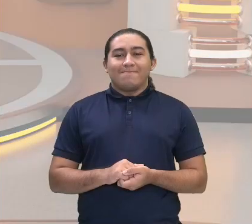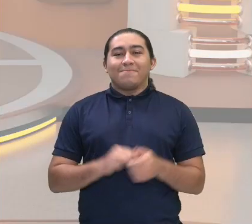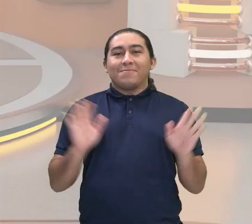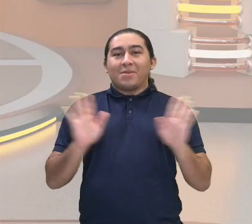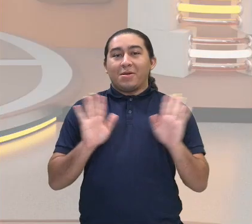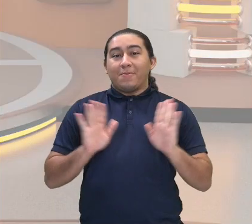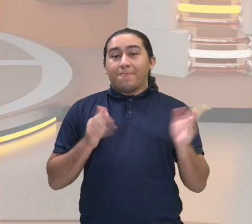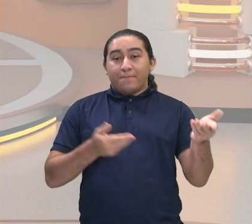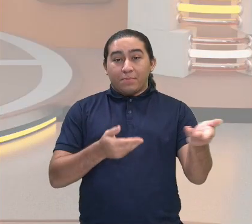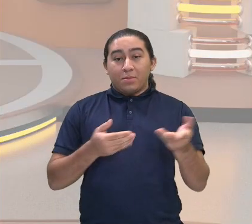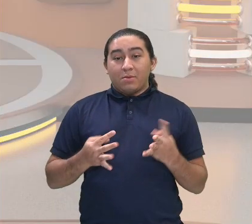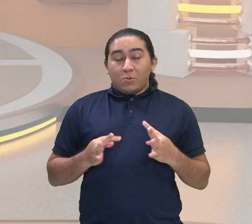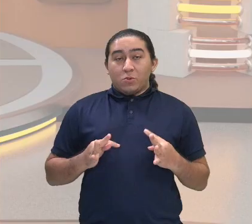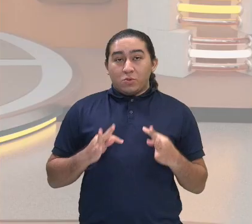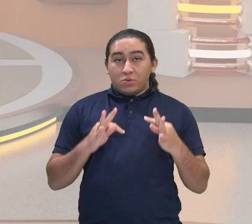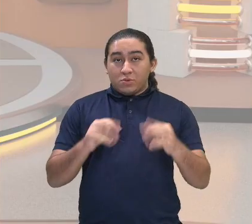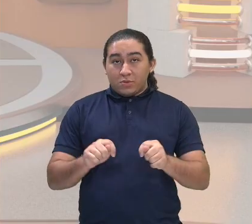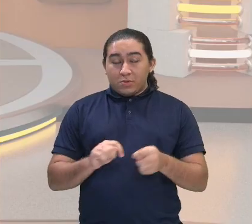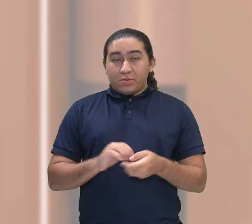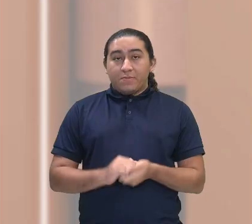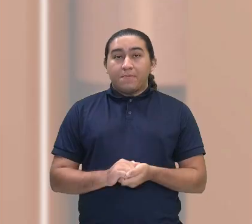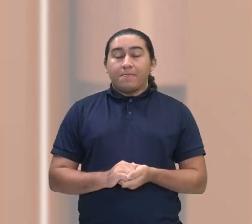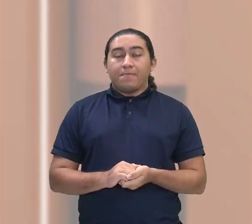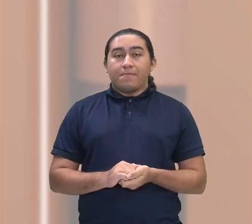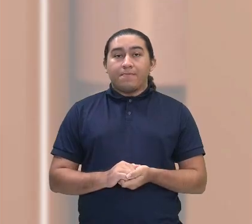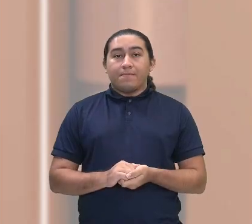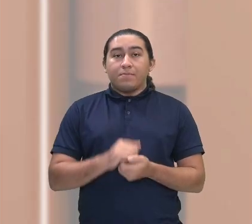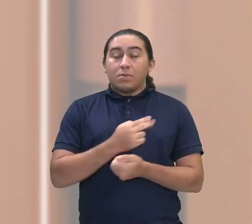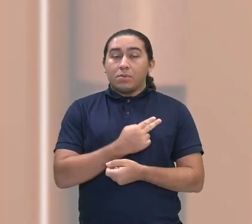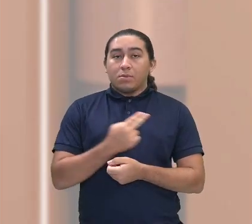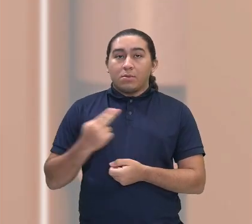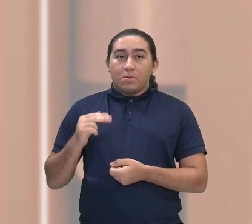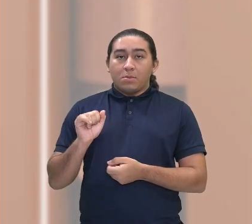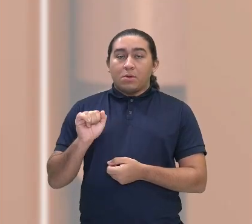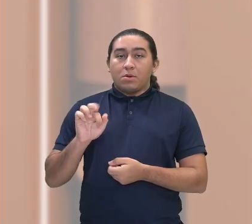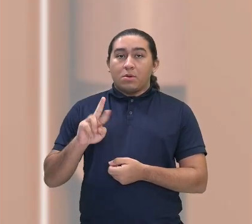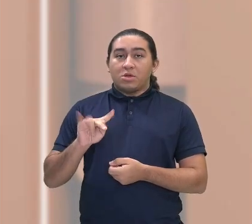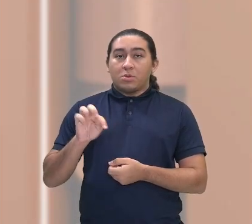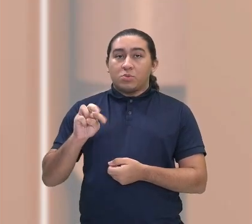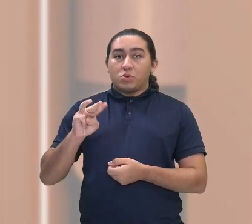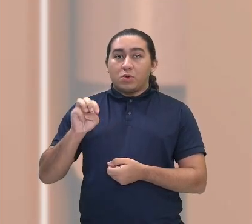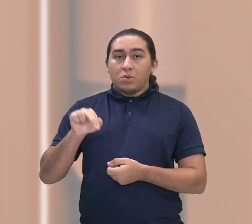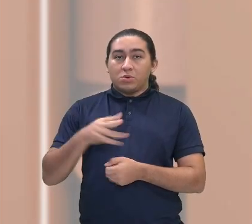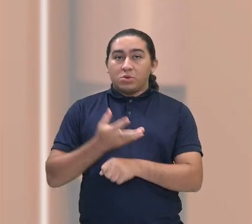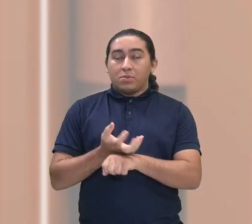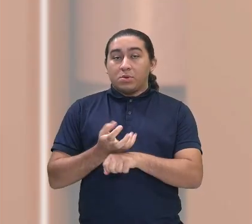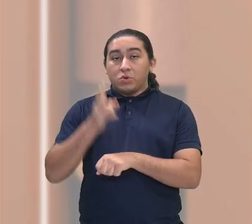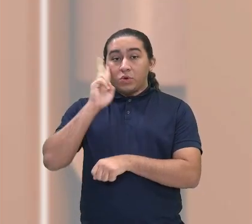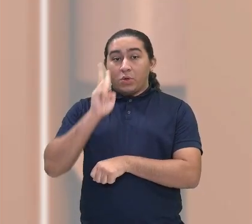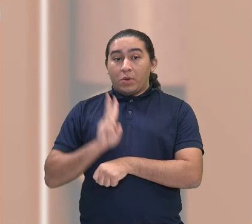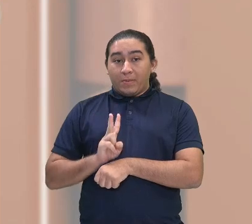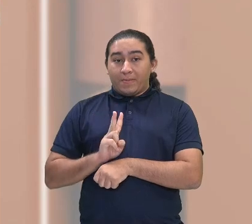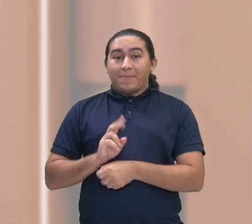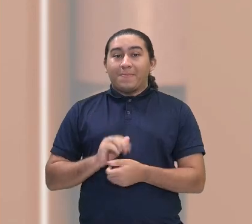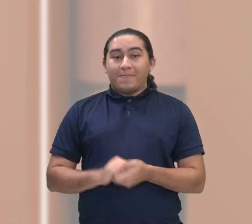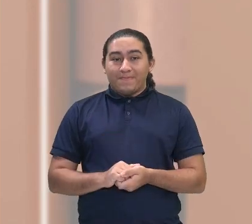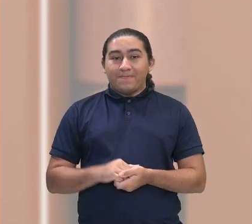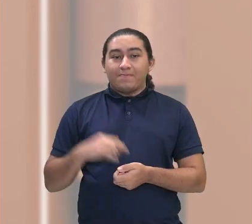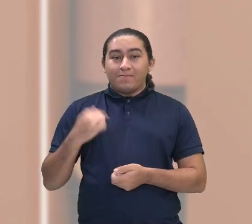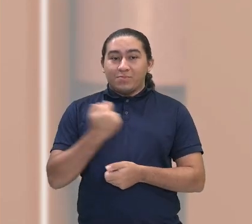Olá, sejam todos muito bem-vindos. Eu sou o professor Artemison Montanho, do Componente de Histórias, e estou aqui para a